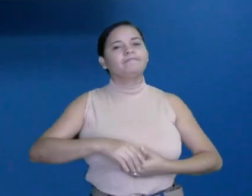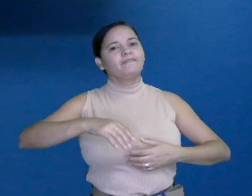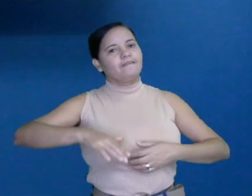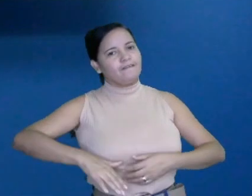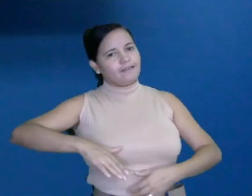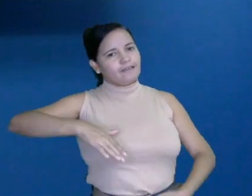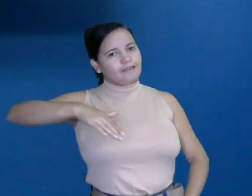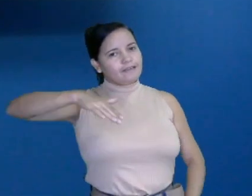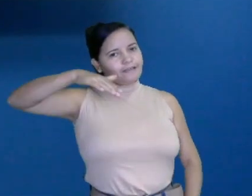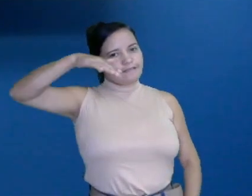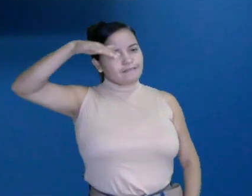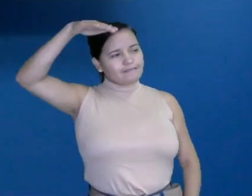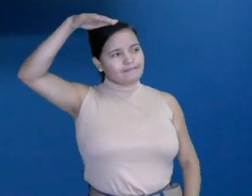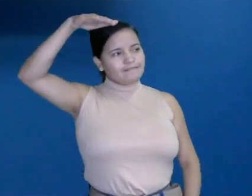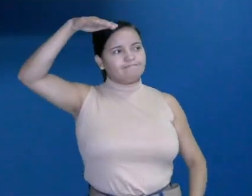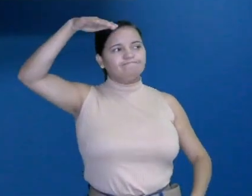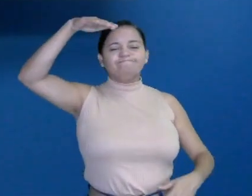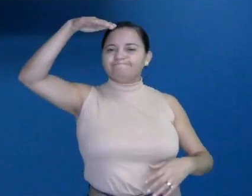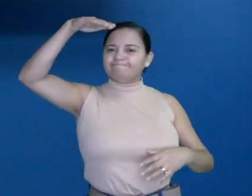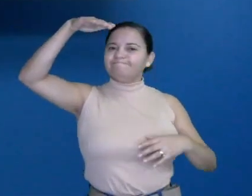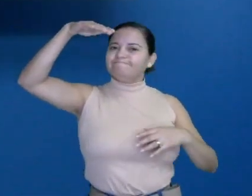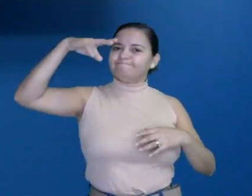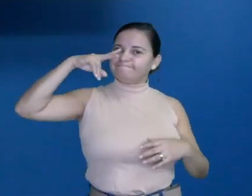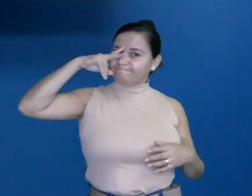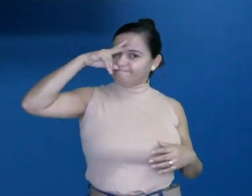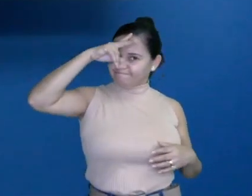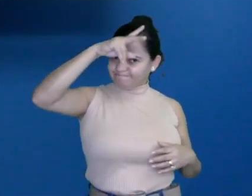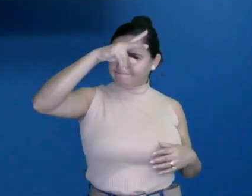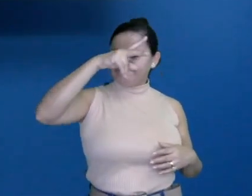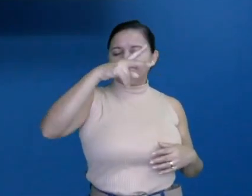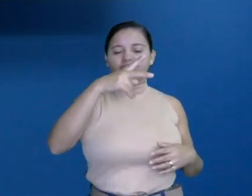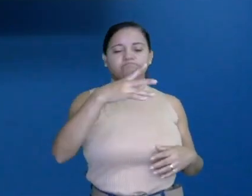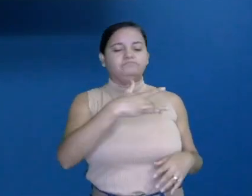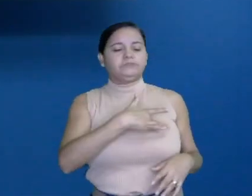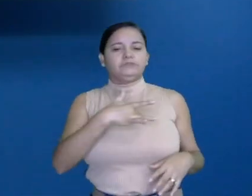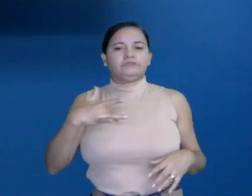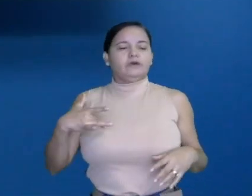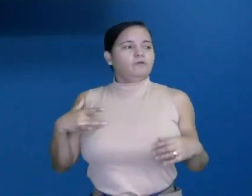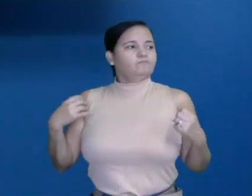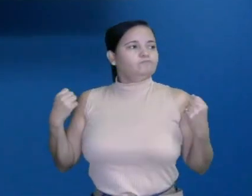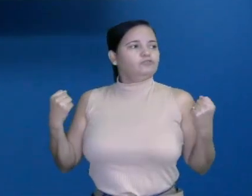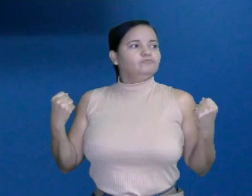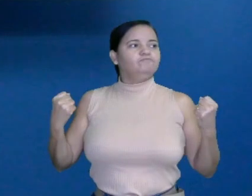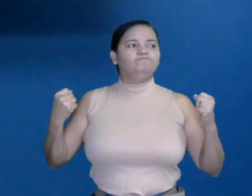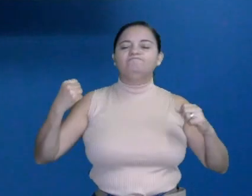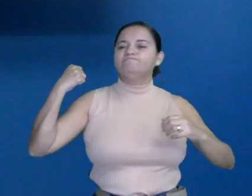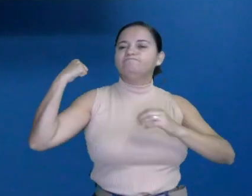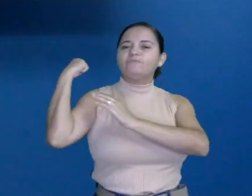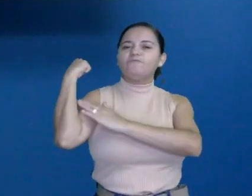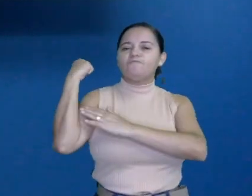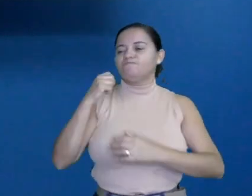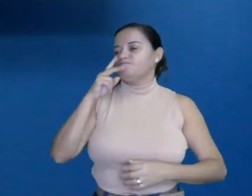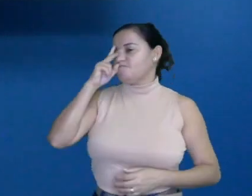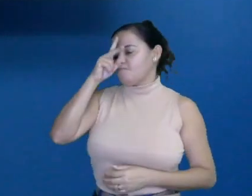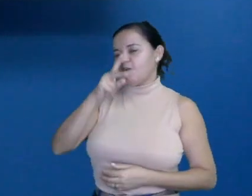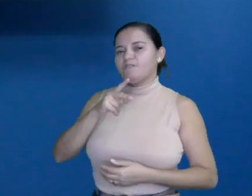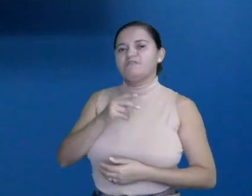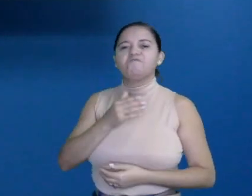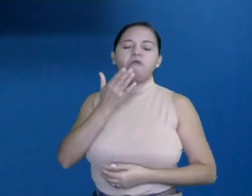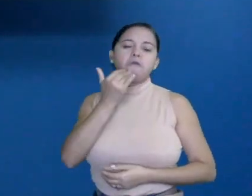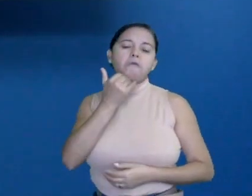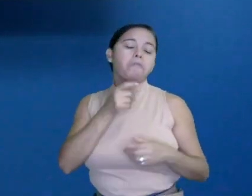e saudáveis. A alimentação é muito importante. Tem criança que não gosta de comer. Eu não quero comer, vou comer